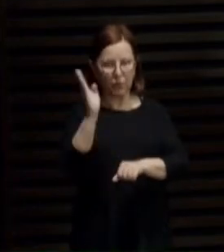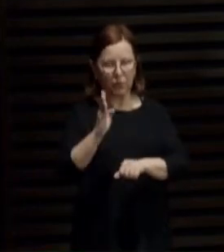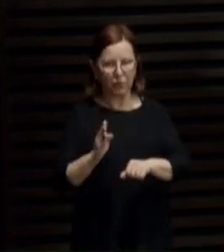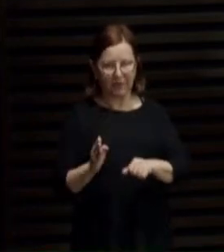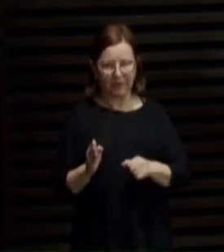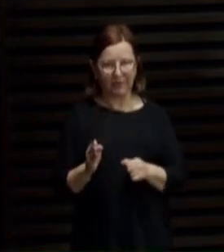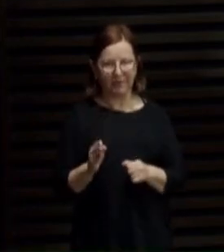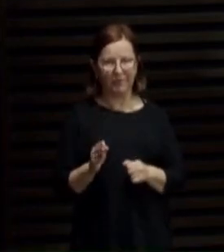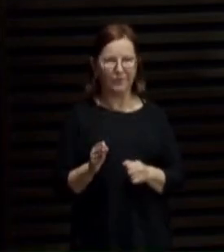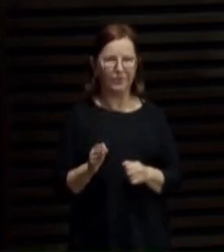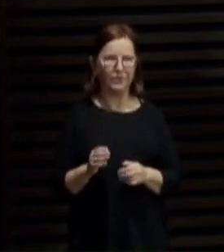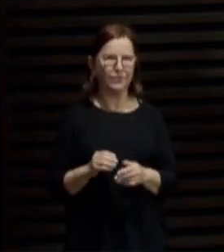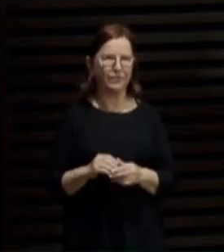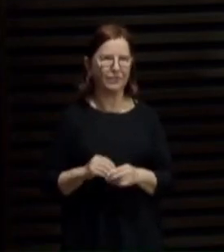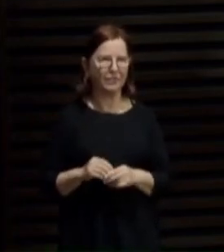da Vida.